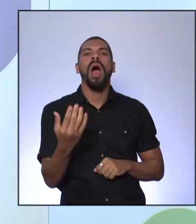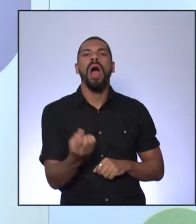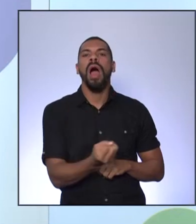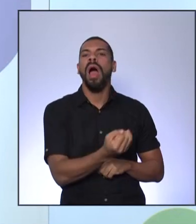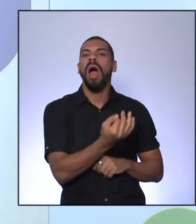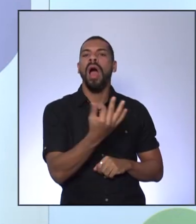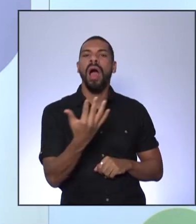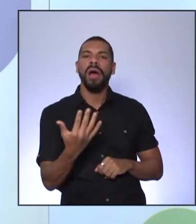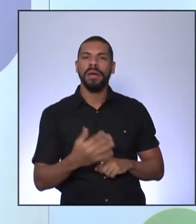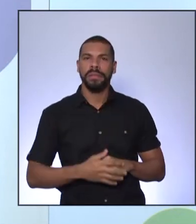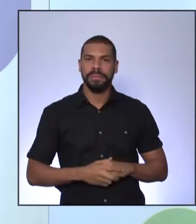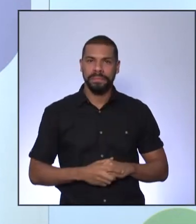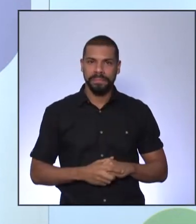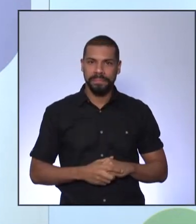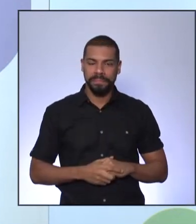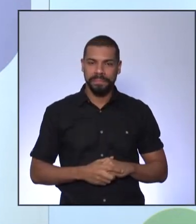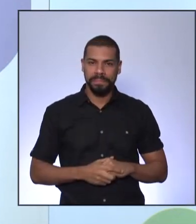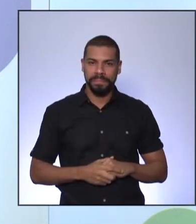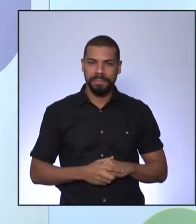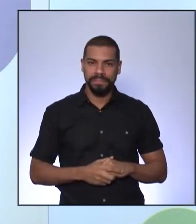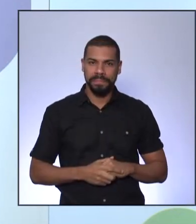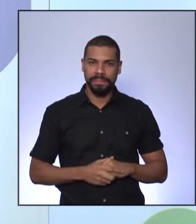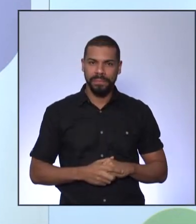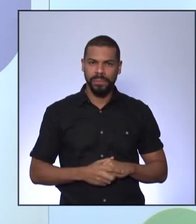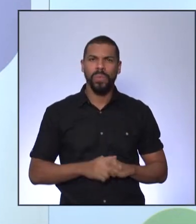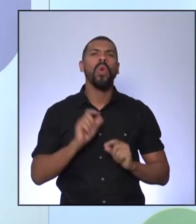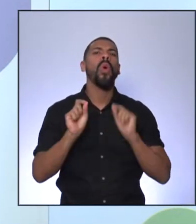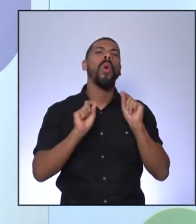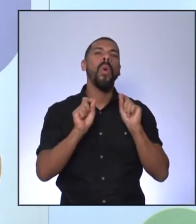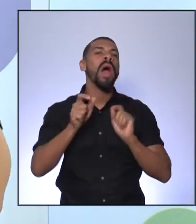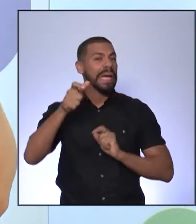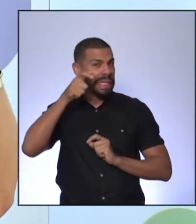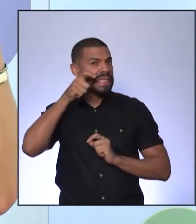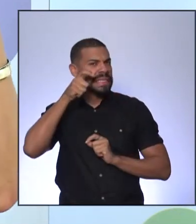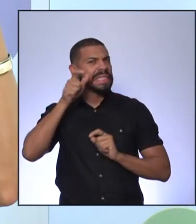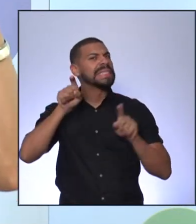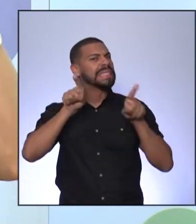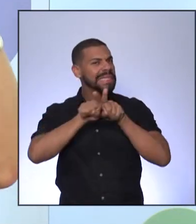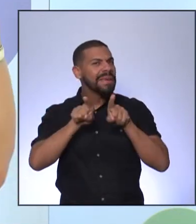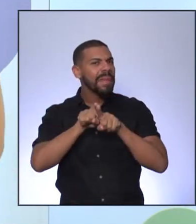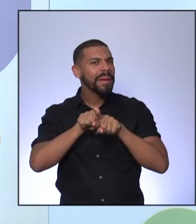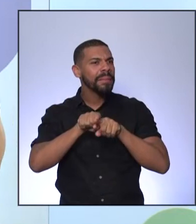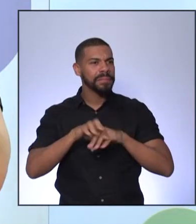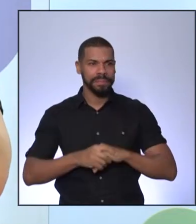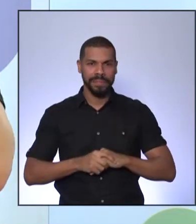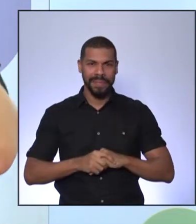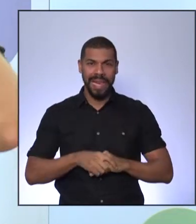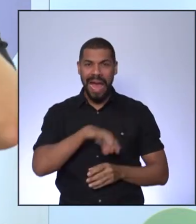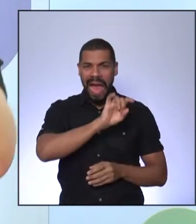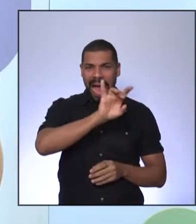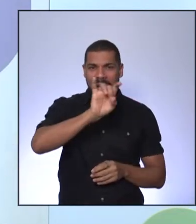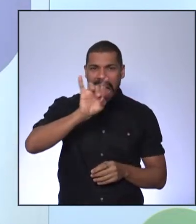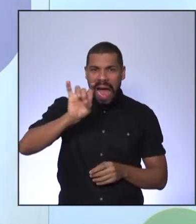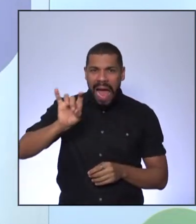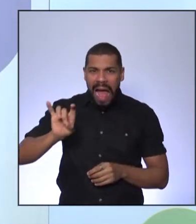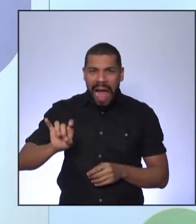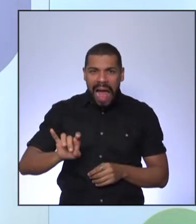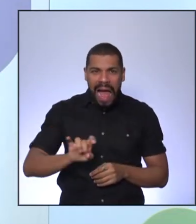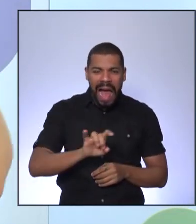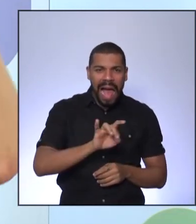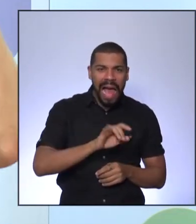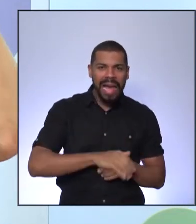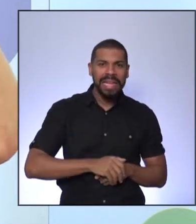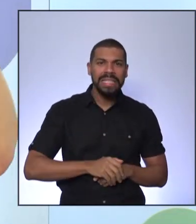for necessário. O que seria interessante a cada momento que vocês alteram o projeto